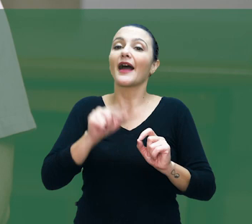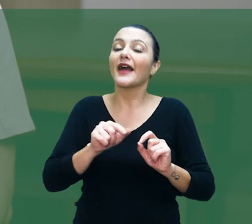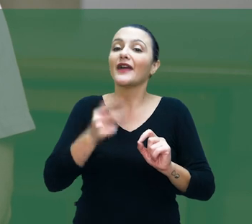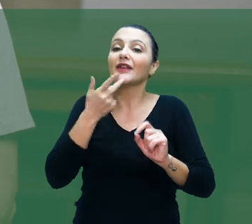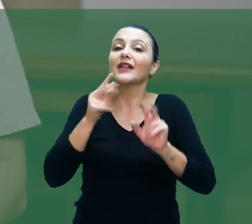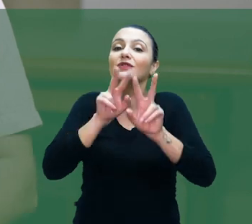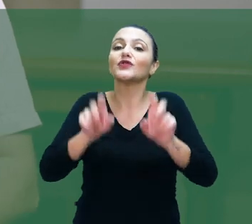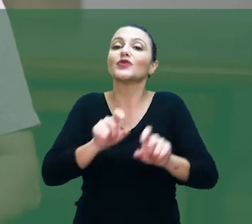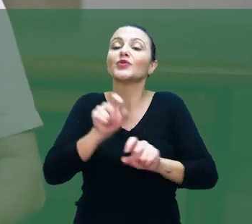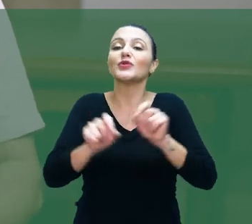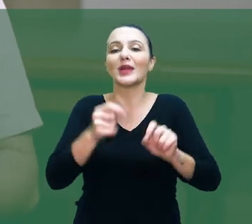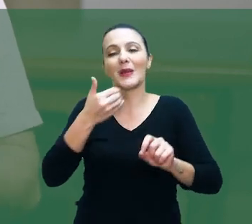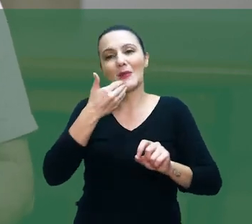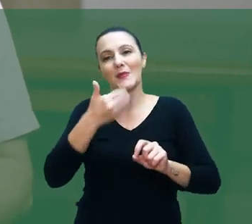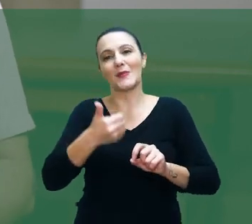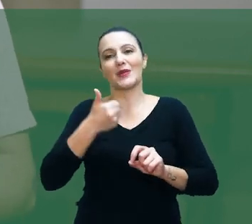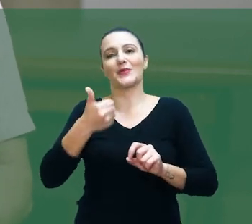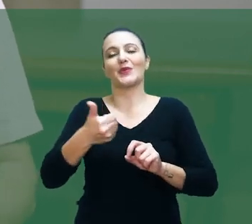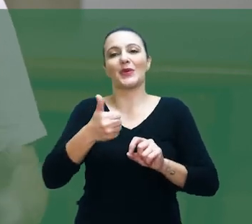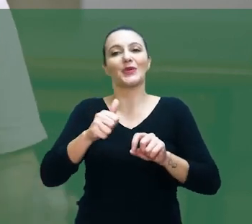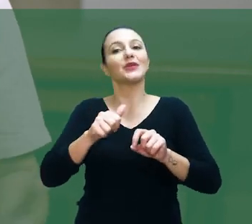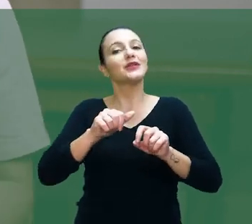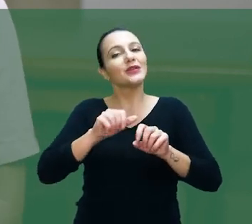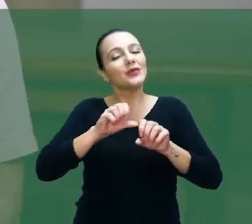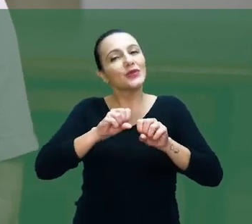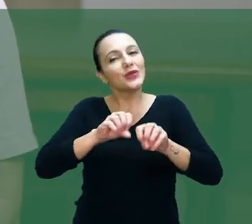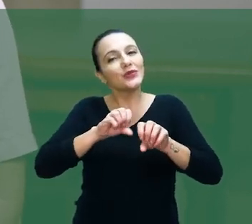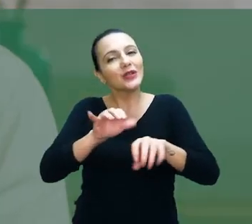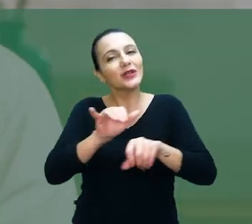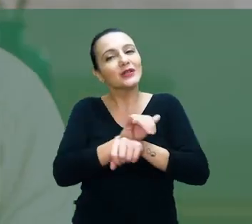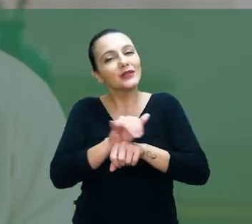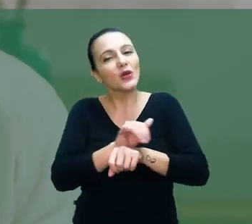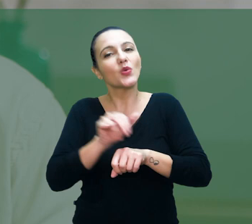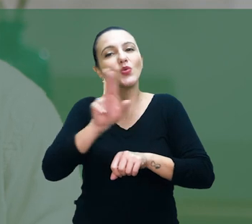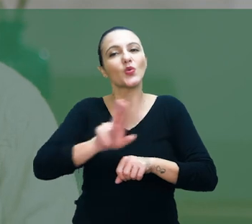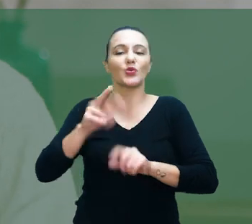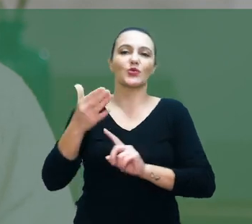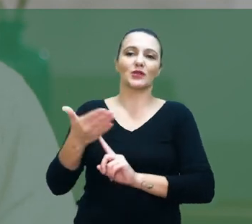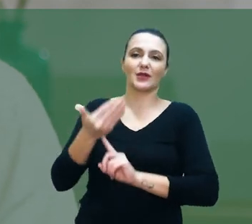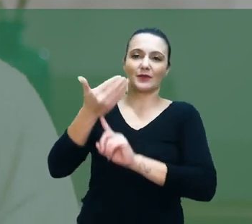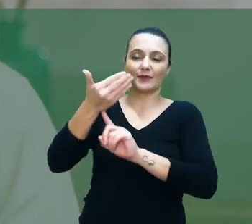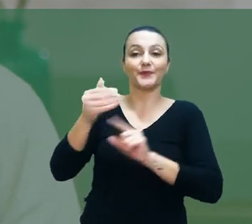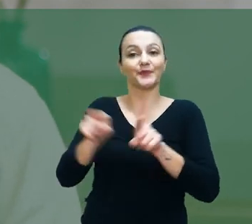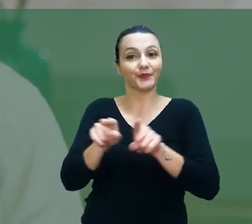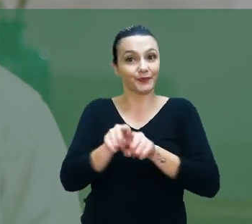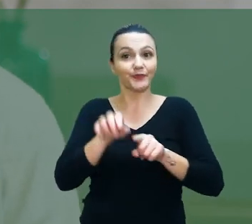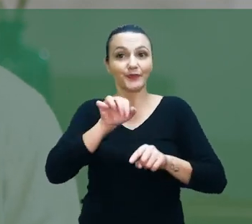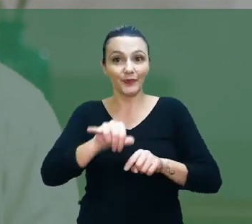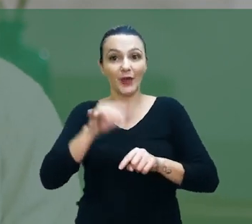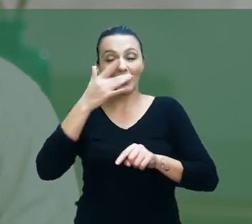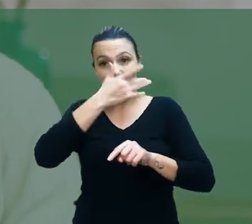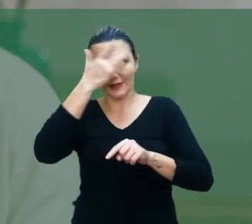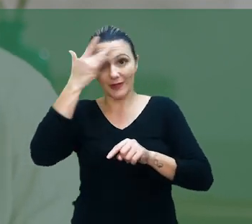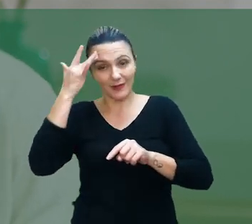uma espécie de uma melhor educação para o uso dessas tecnologias. E do outro lado, se você pensa na questão da